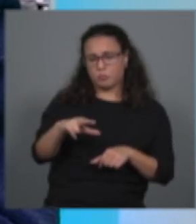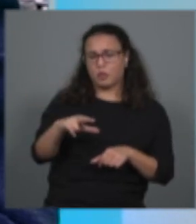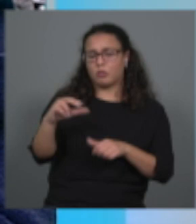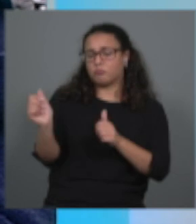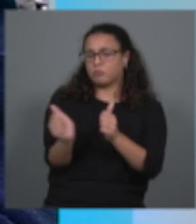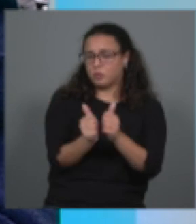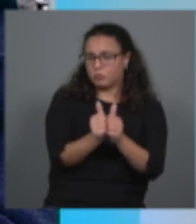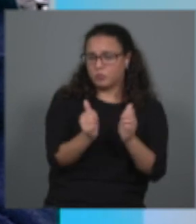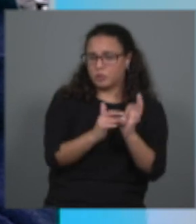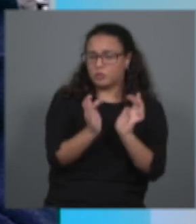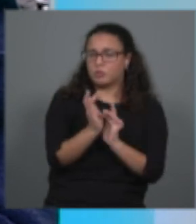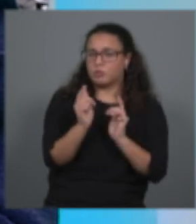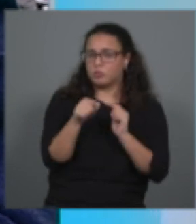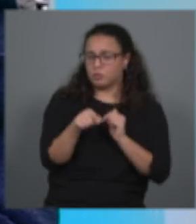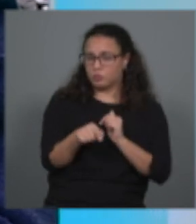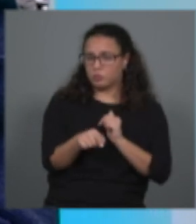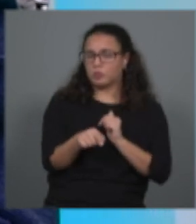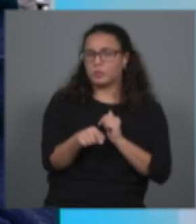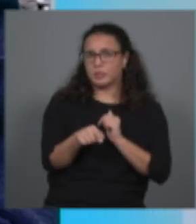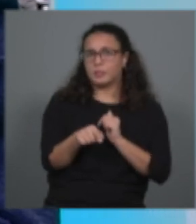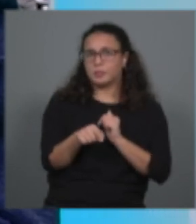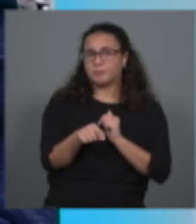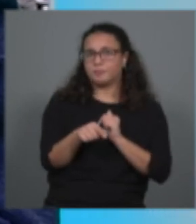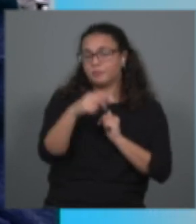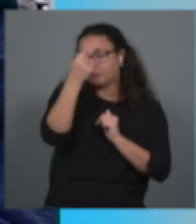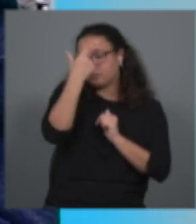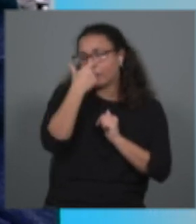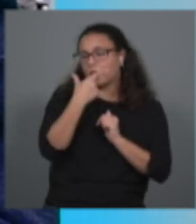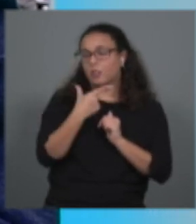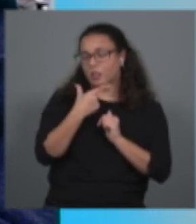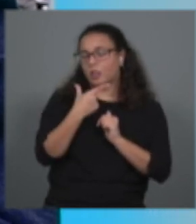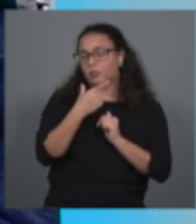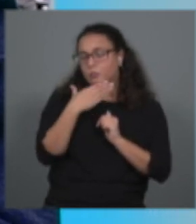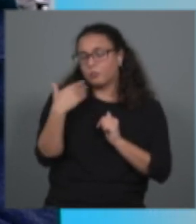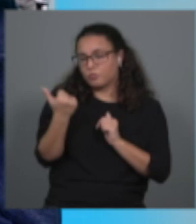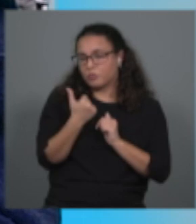jesuíta. É uma história também bonita perceber isso. Então,